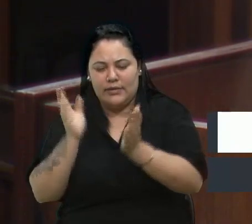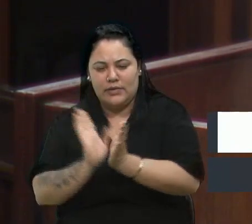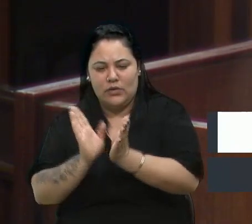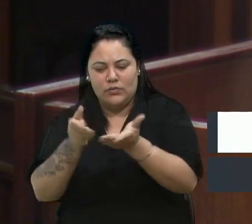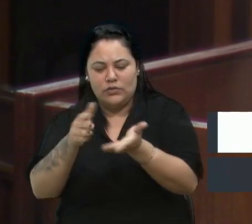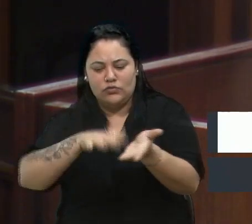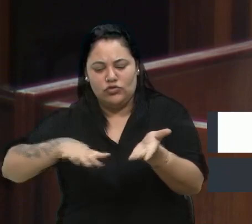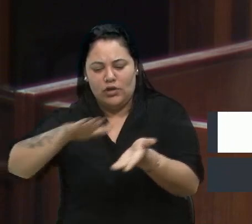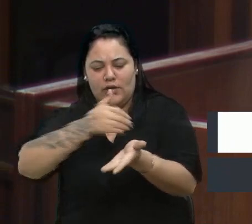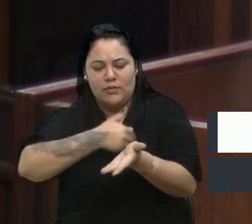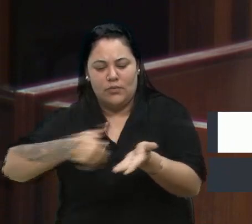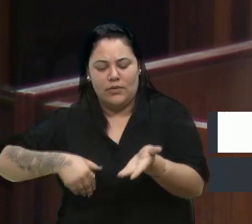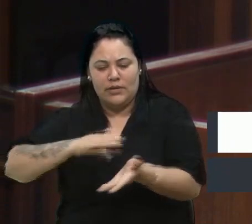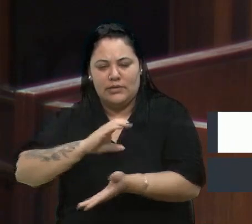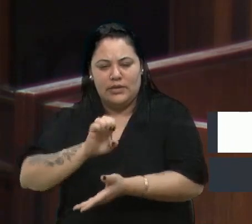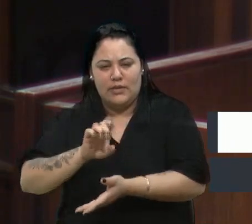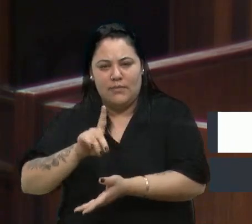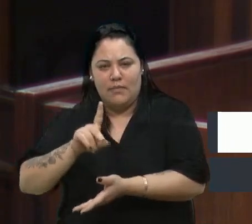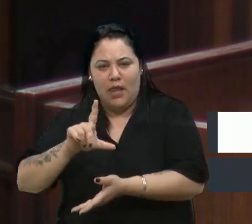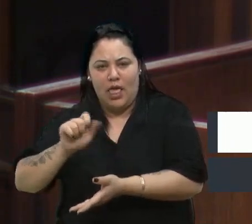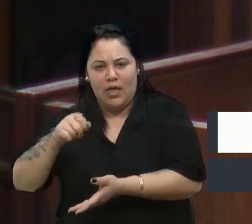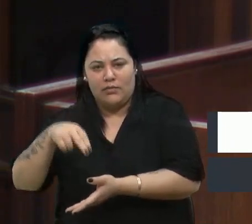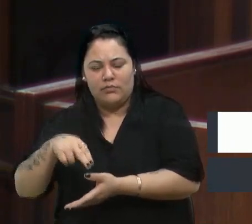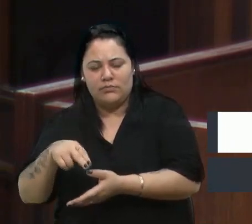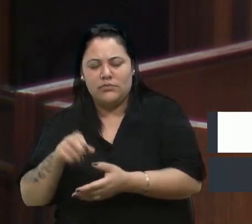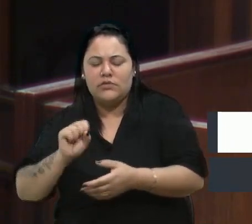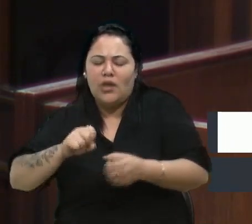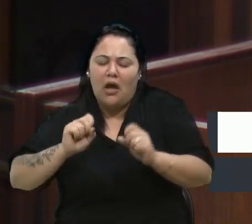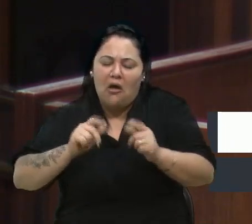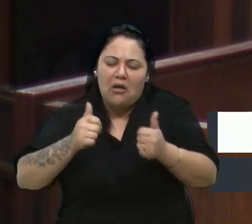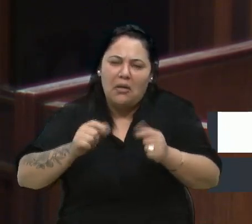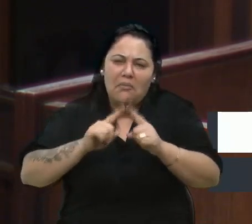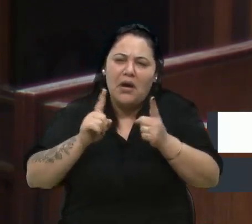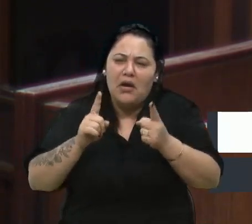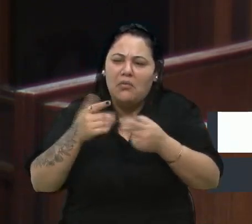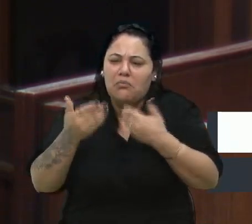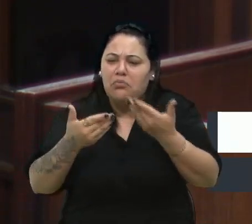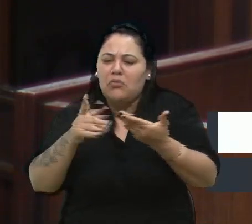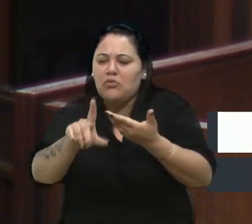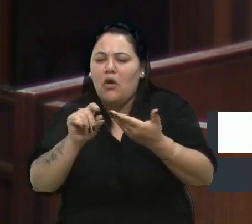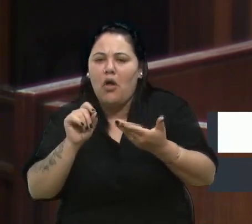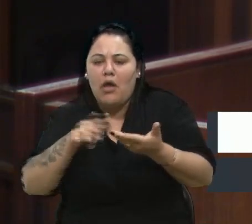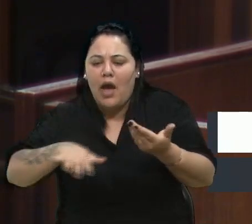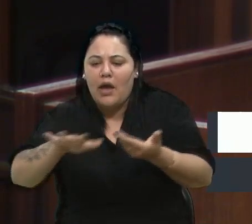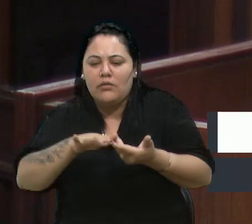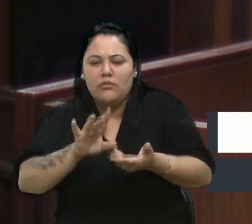Áreas Públicas da CEPLAN. Sim, mas quando definir as áreas?